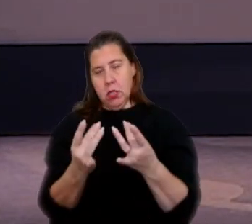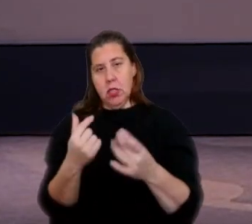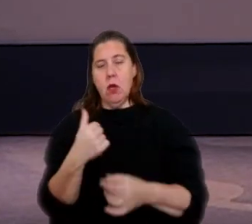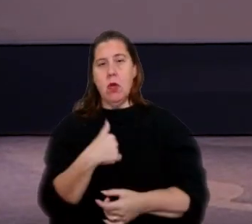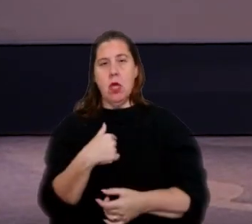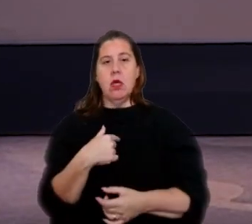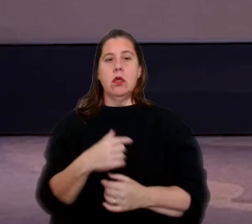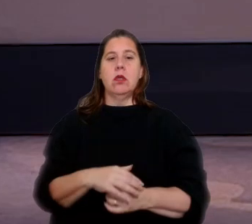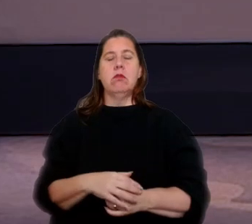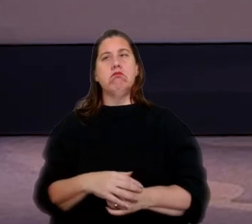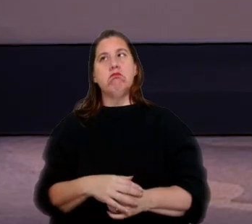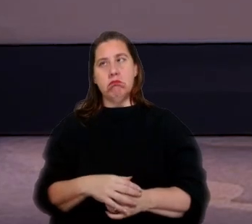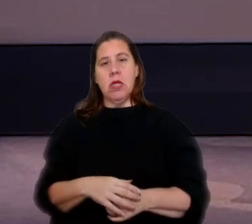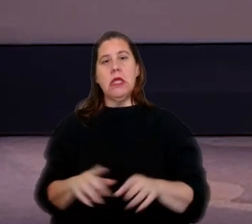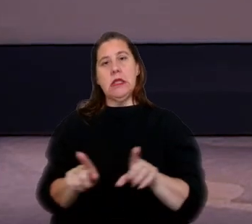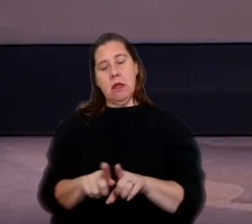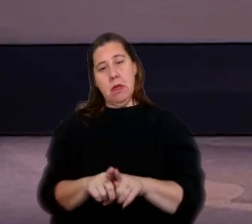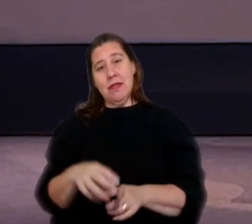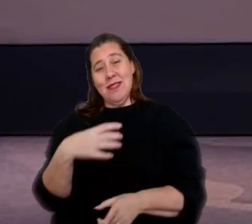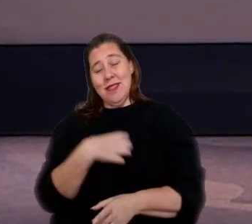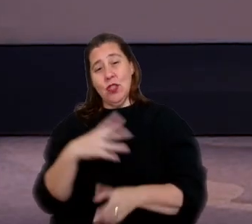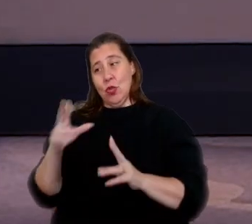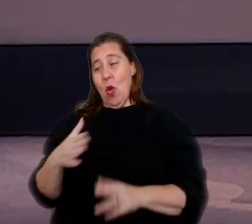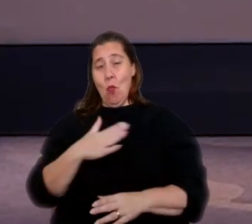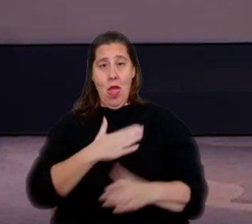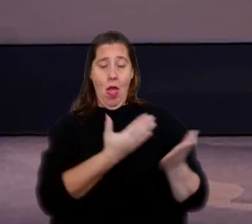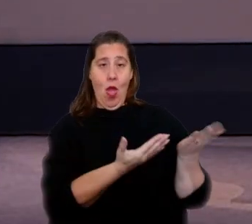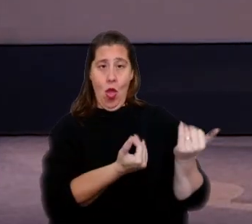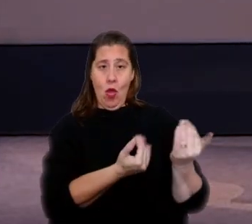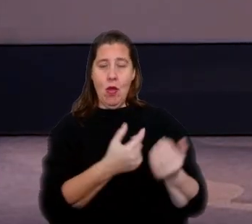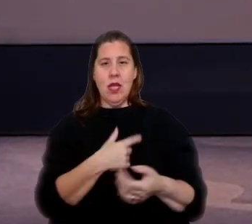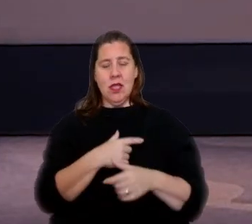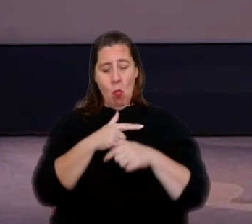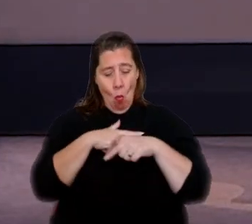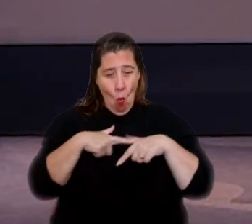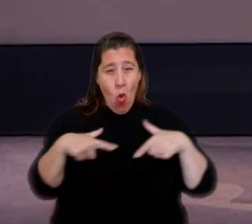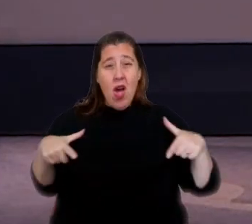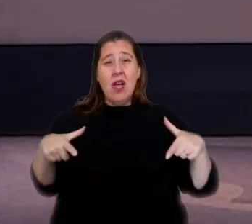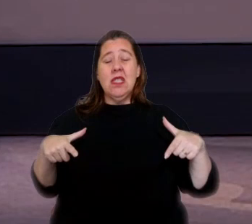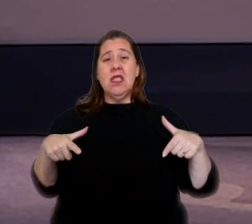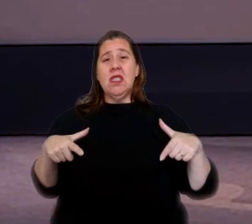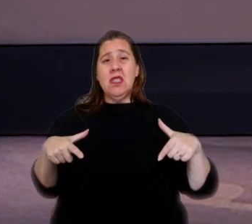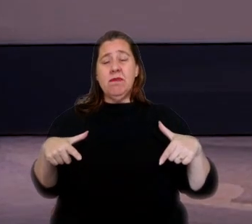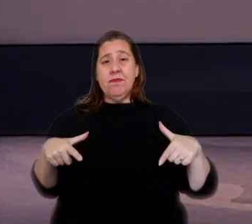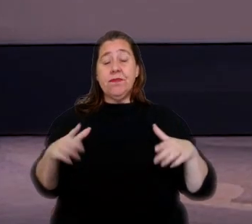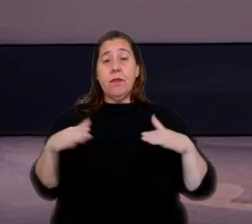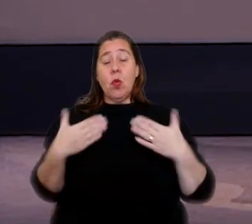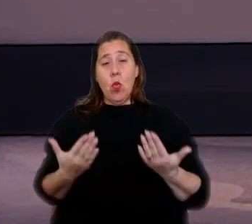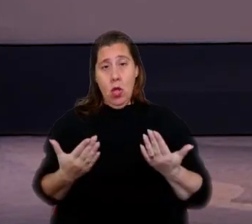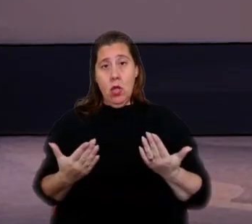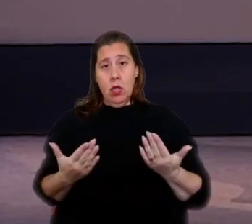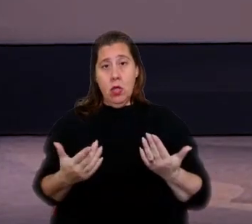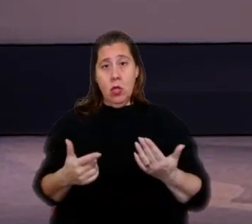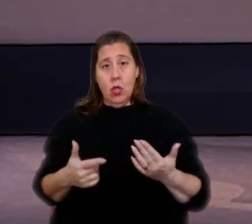muita atenção, porque eu acho que eu passei por parte desse processo também na minha adolescência, que é esse esvaziamento, né? Eu acho